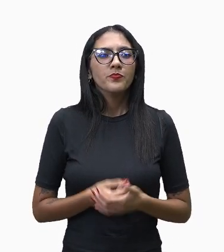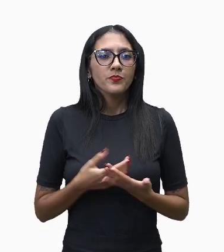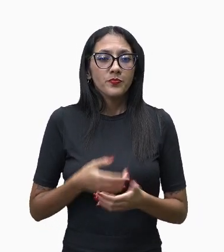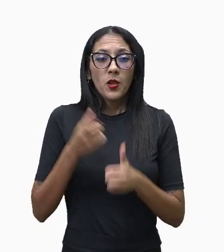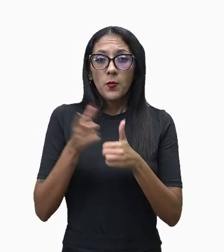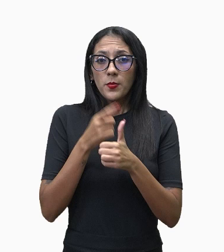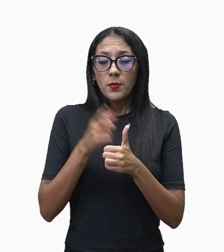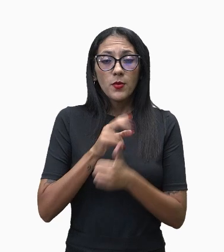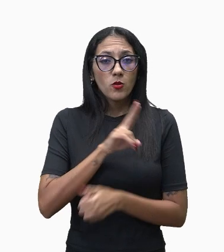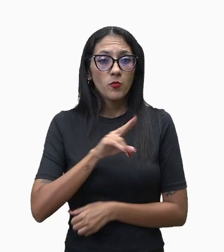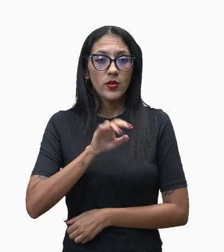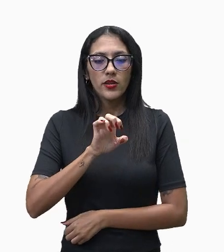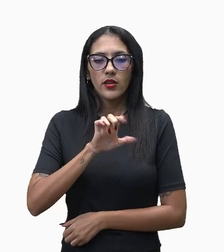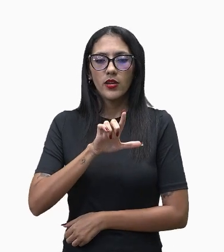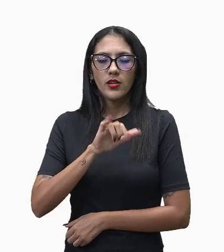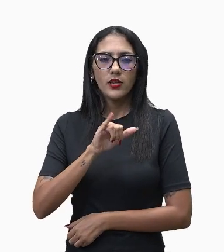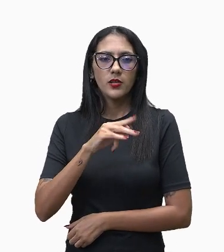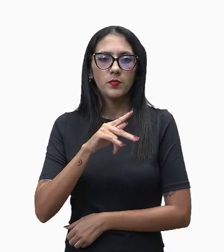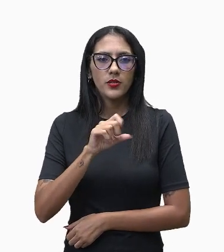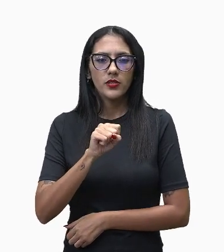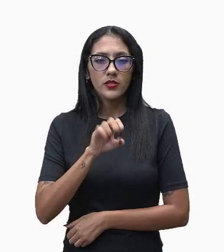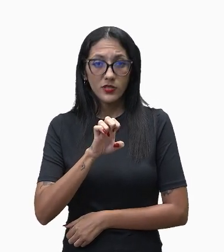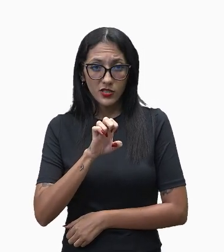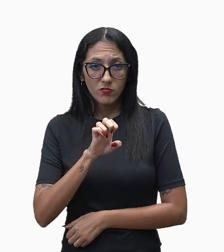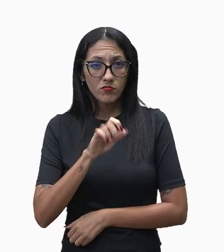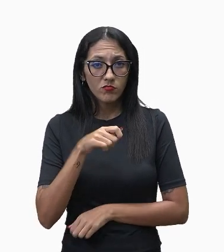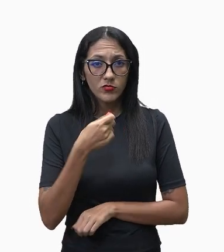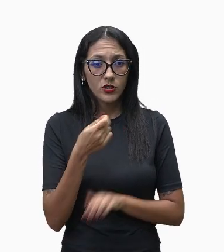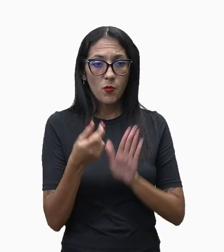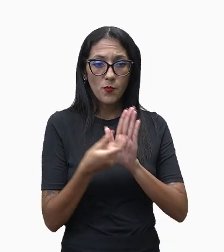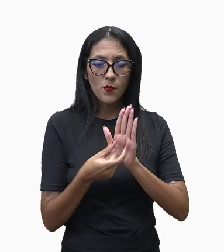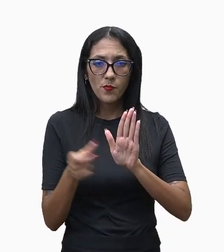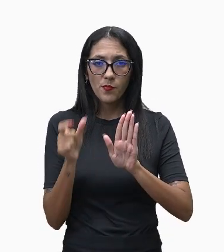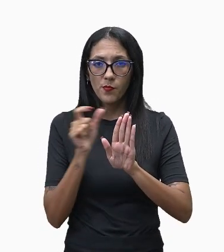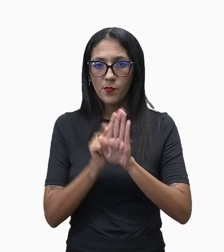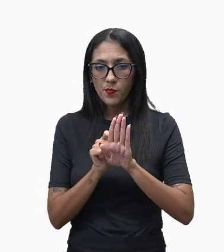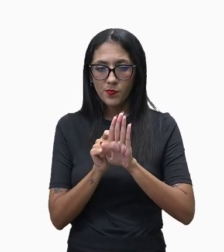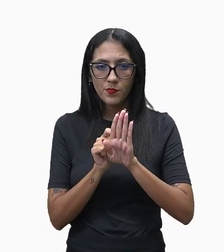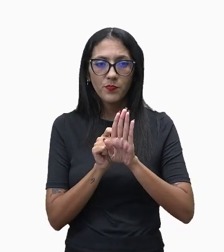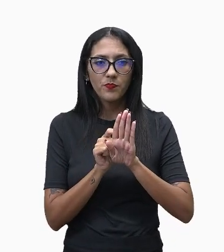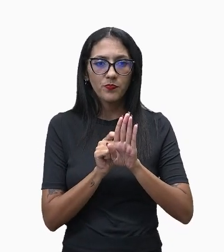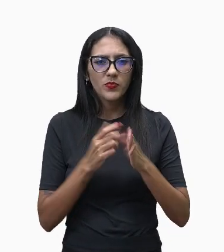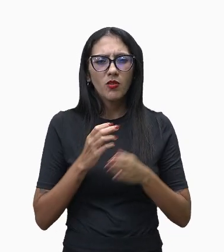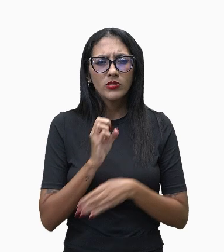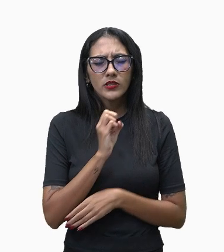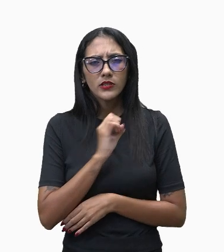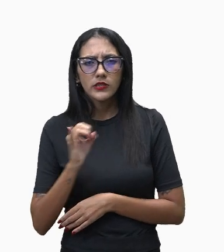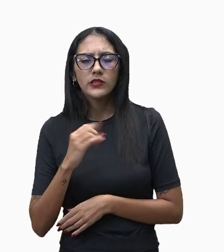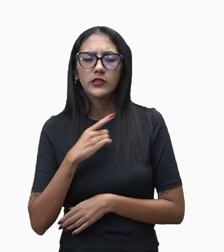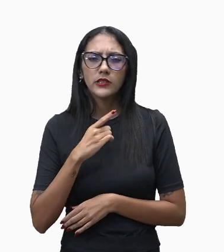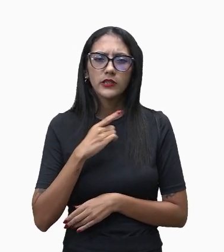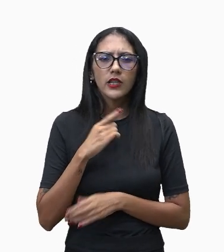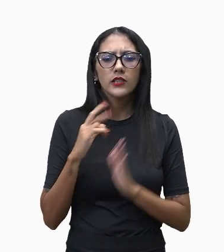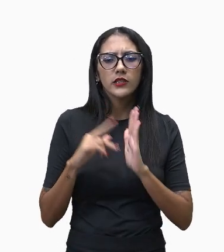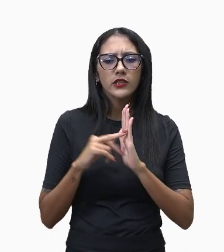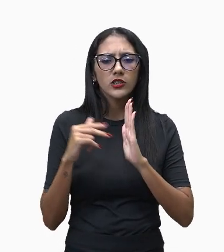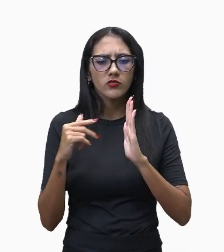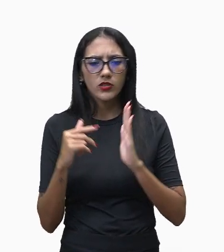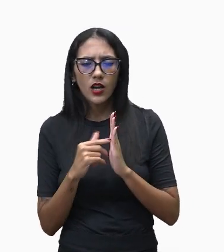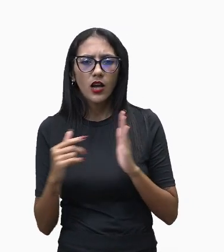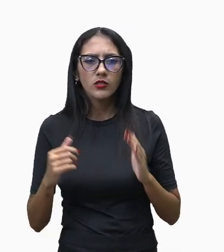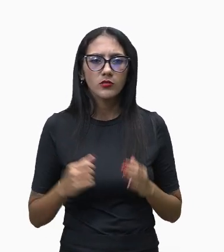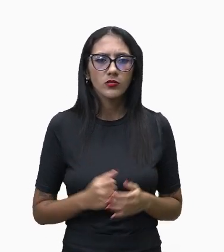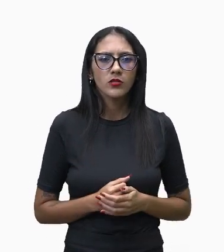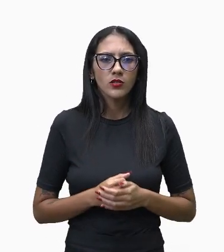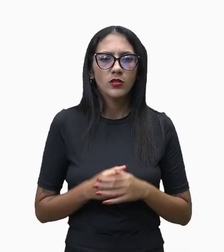nós chamamos de elipse. E, inclusive, quando se estuda coesão e coerência, também se fala de elipse,